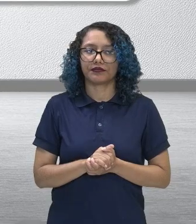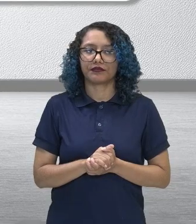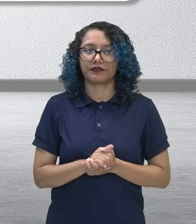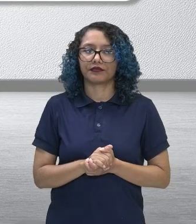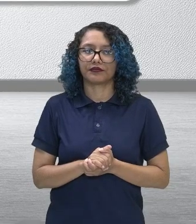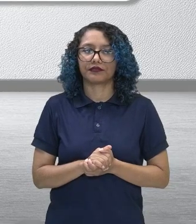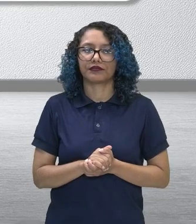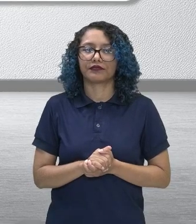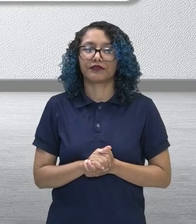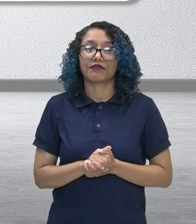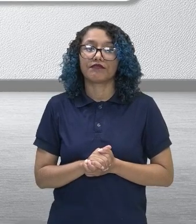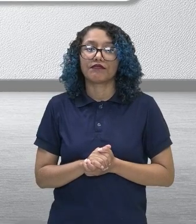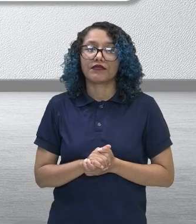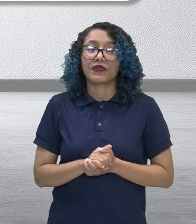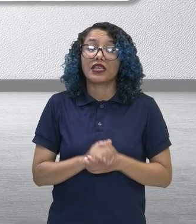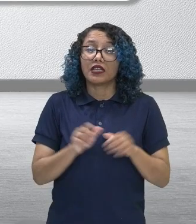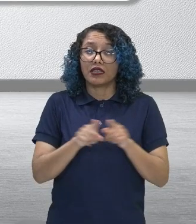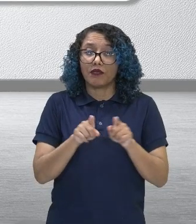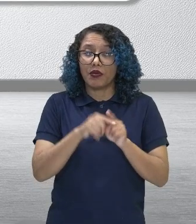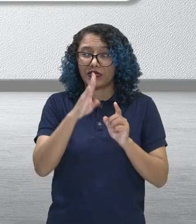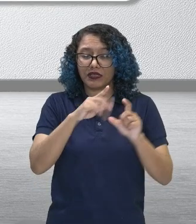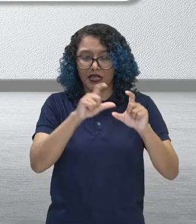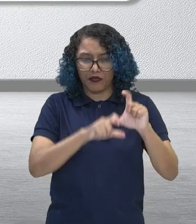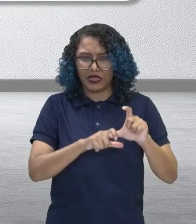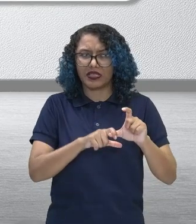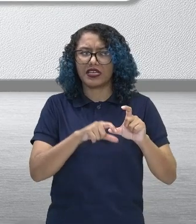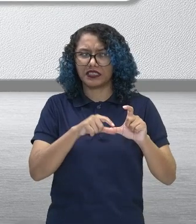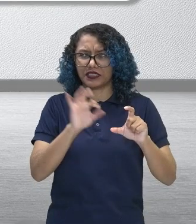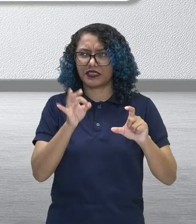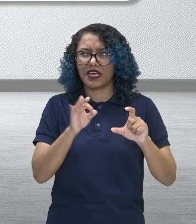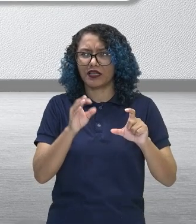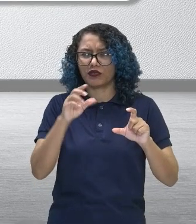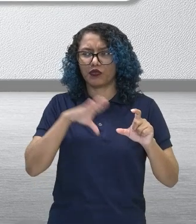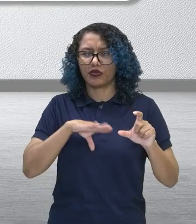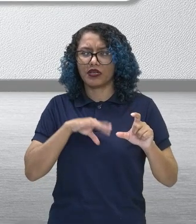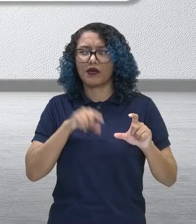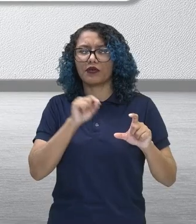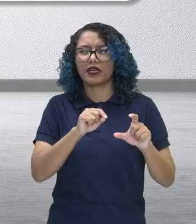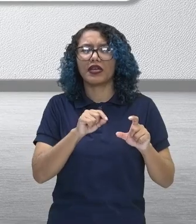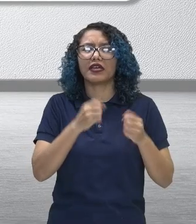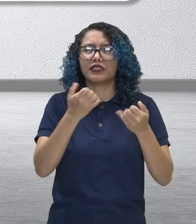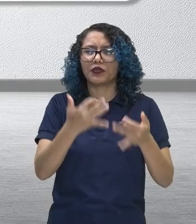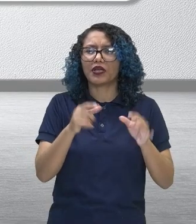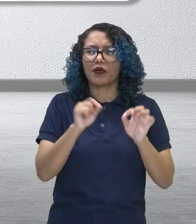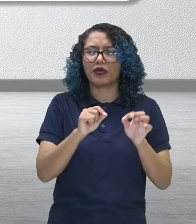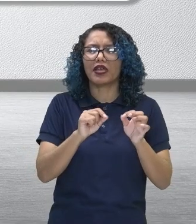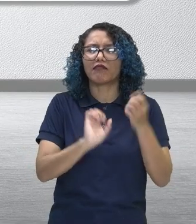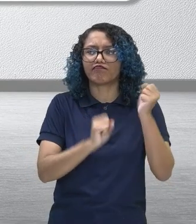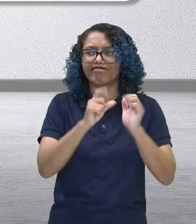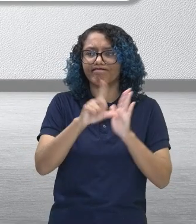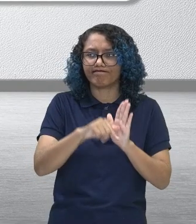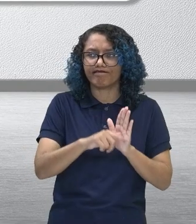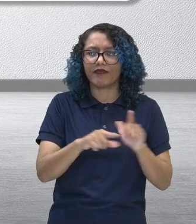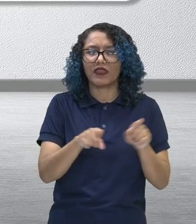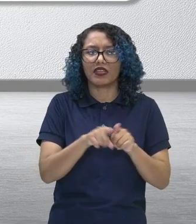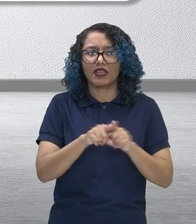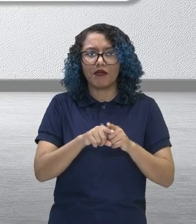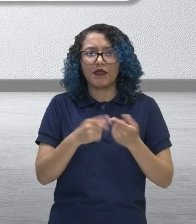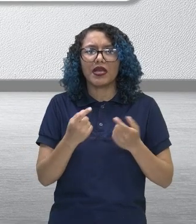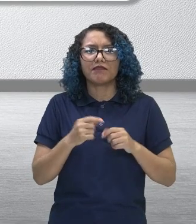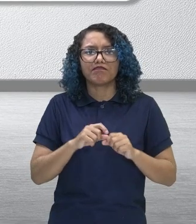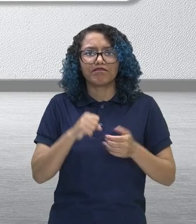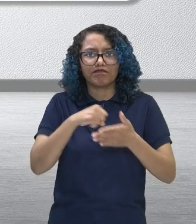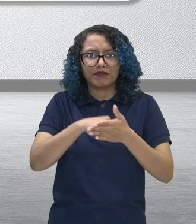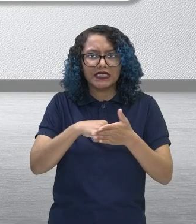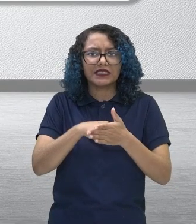Essa dependência explicaria traços como o atraso industrial e a persistência de relações arcaicas